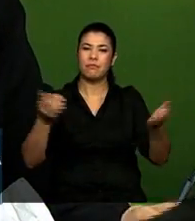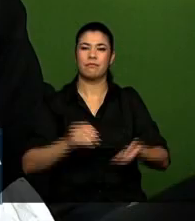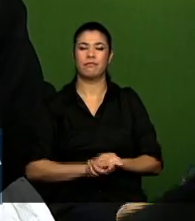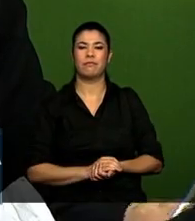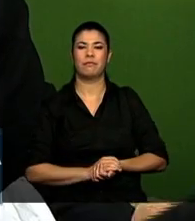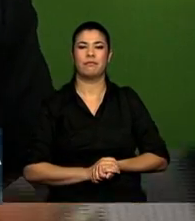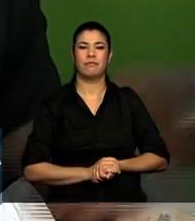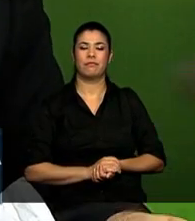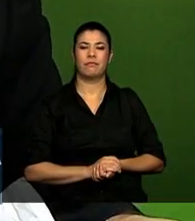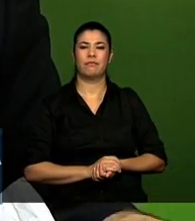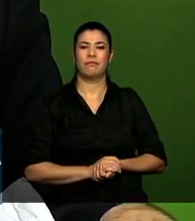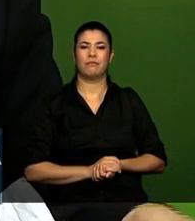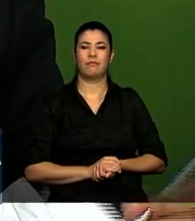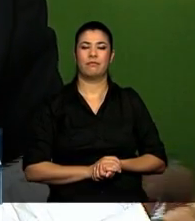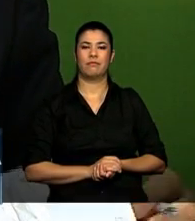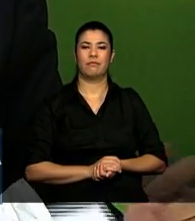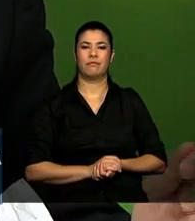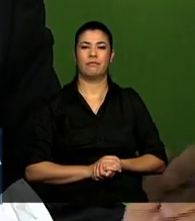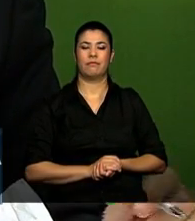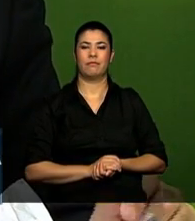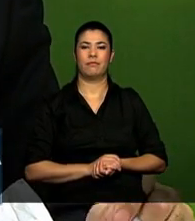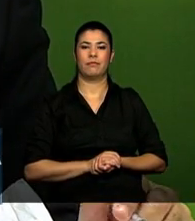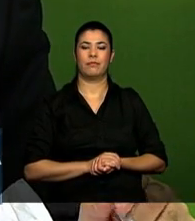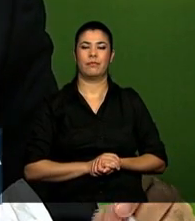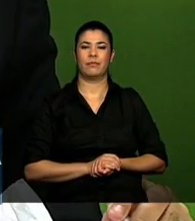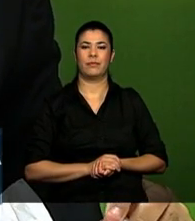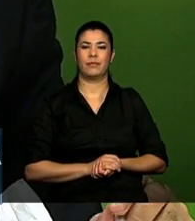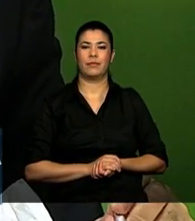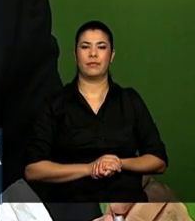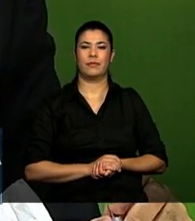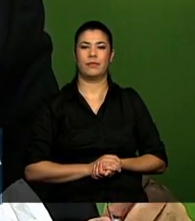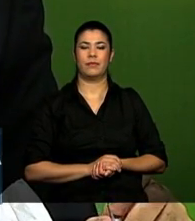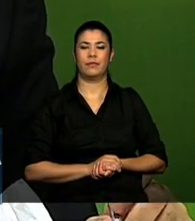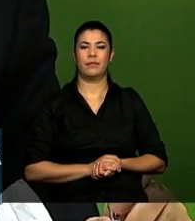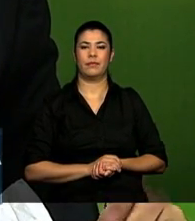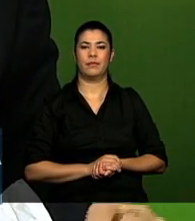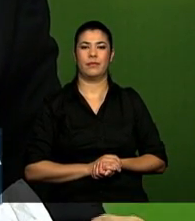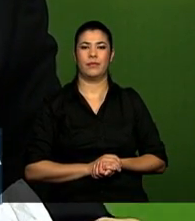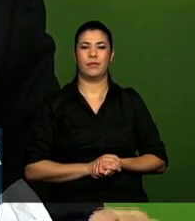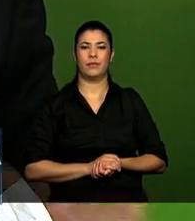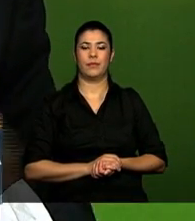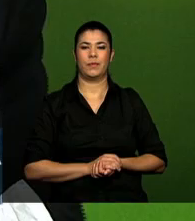só tem que ligar tem que ligar tudo